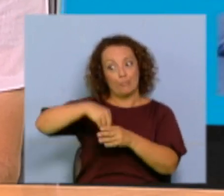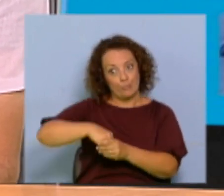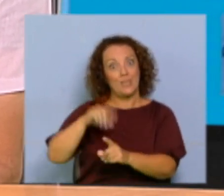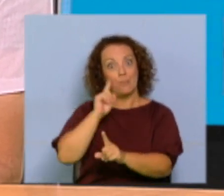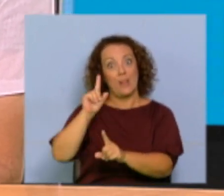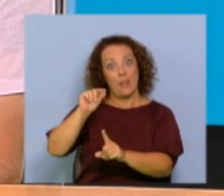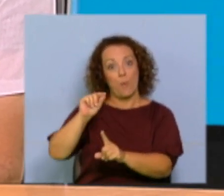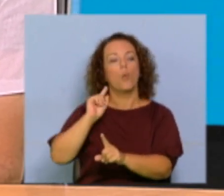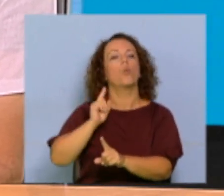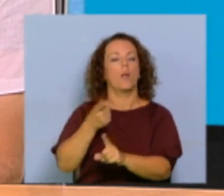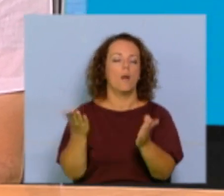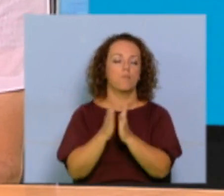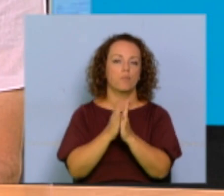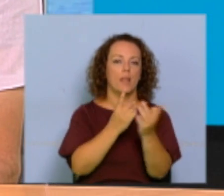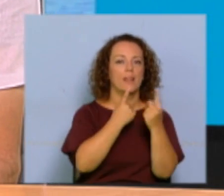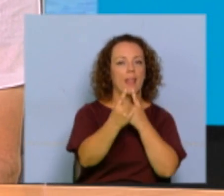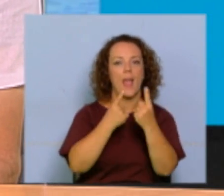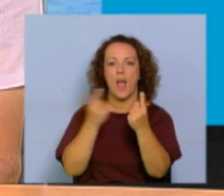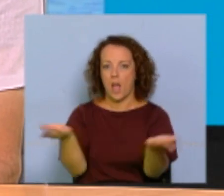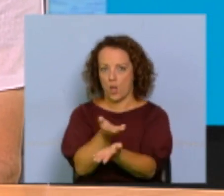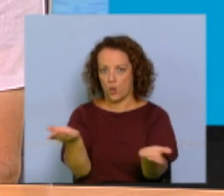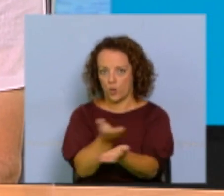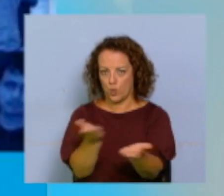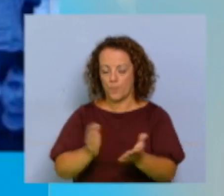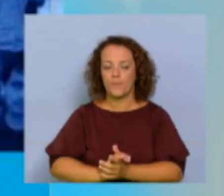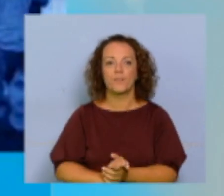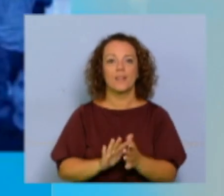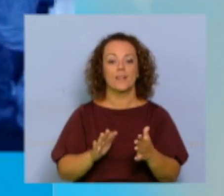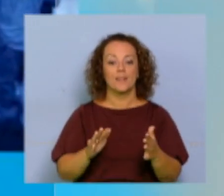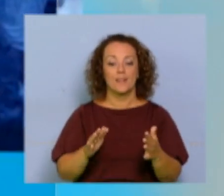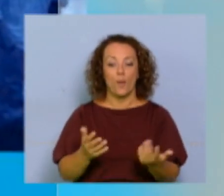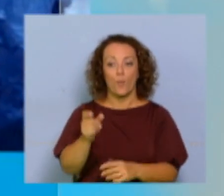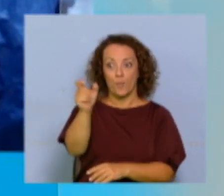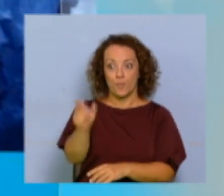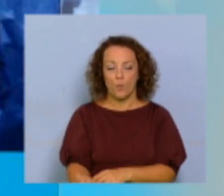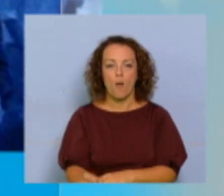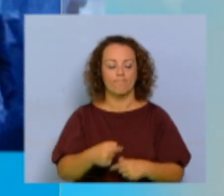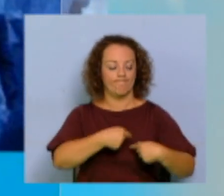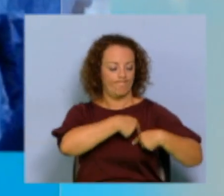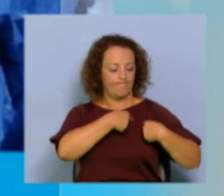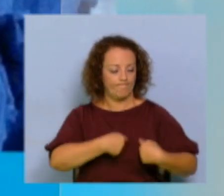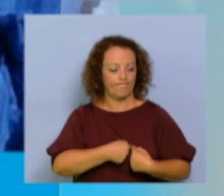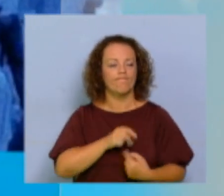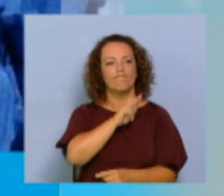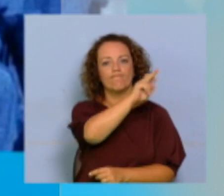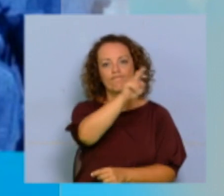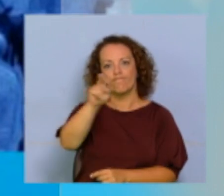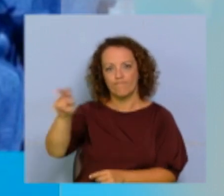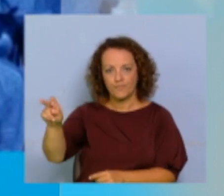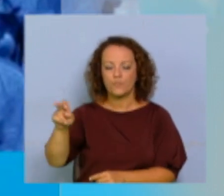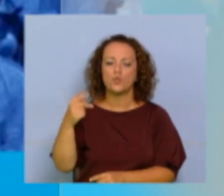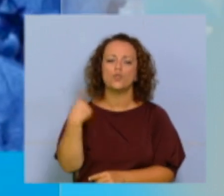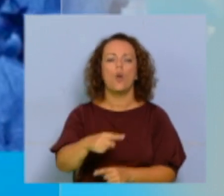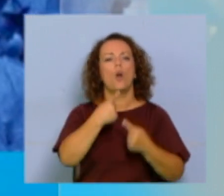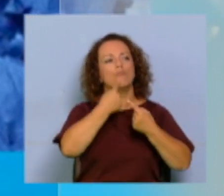é do diálogo interreligioso. Portanto, a presença do missionário no terreno não se limita a um anúncio de Evangelho,